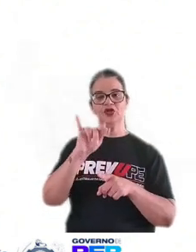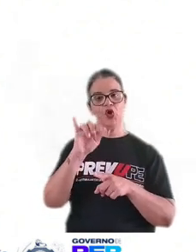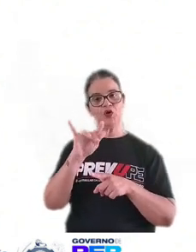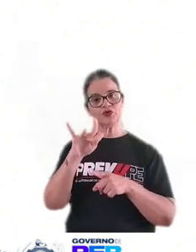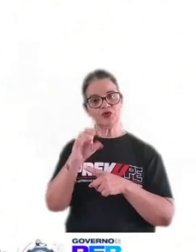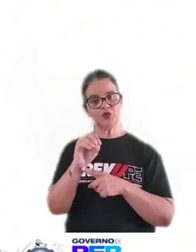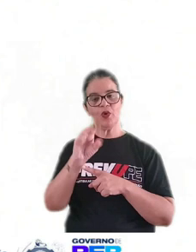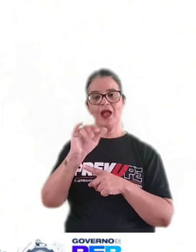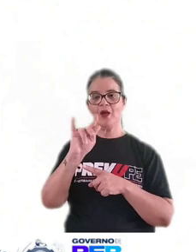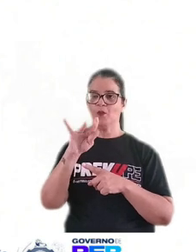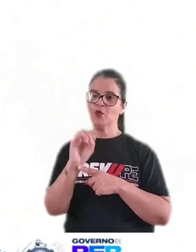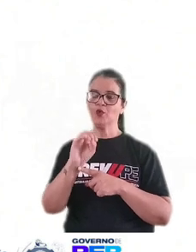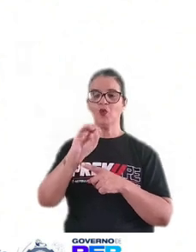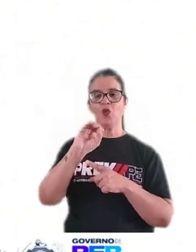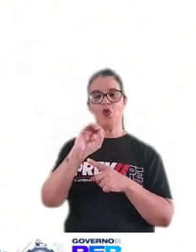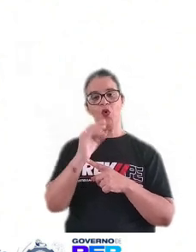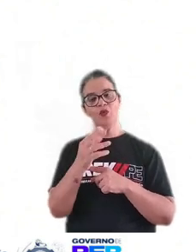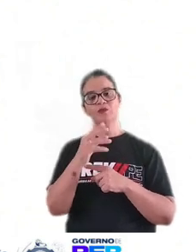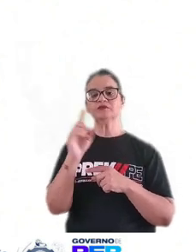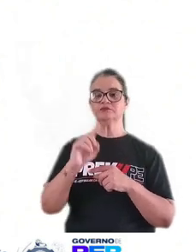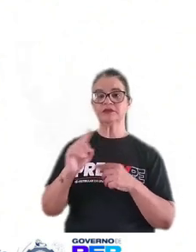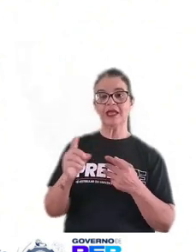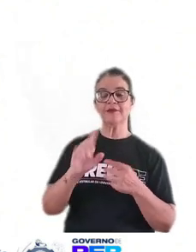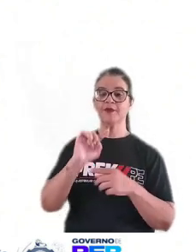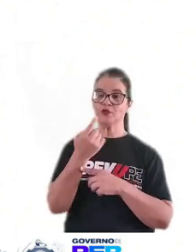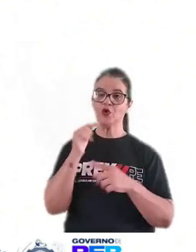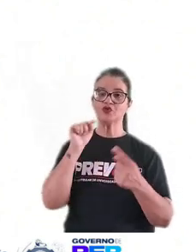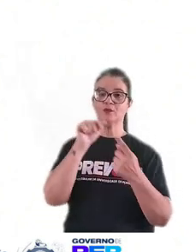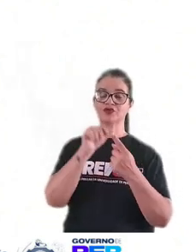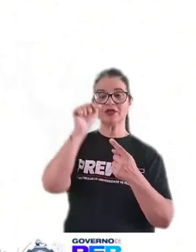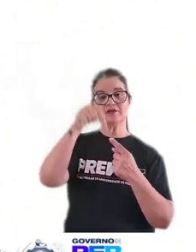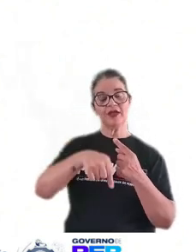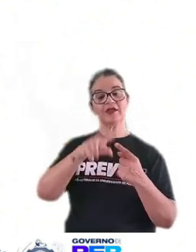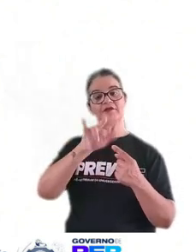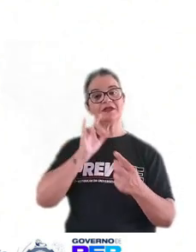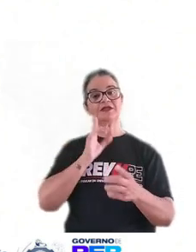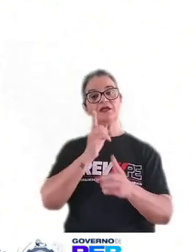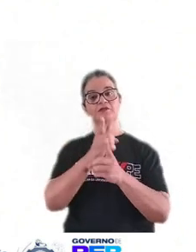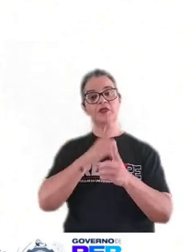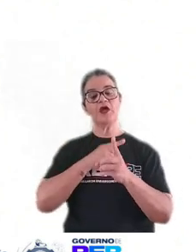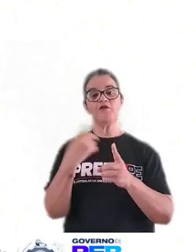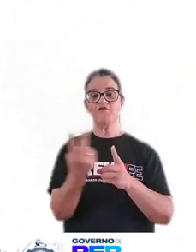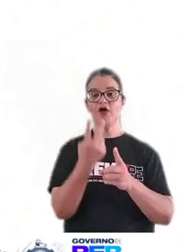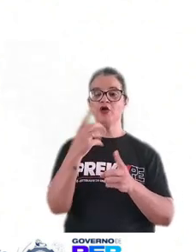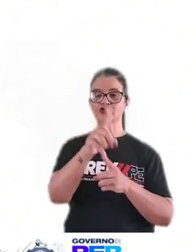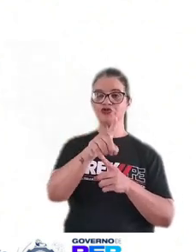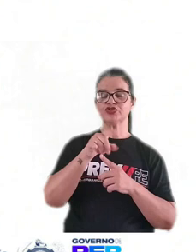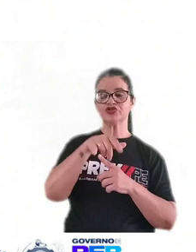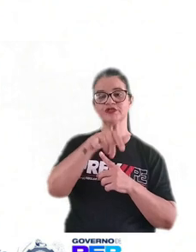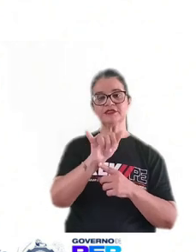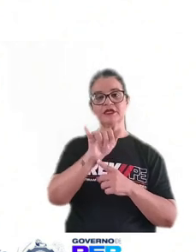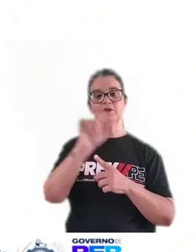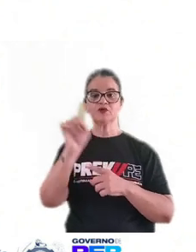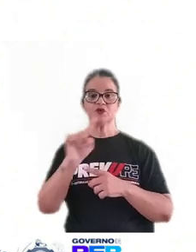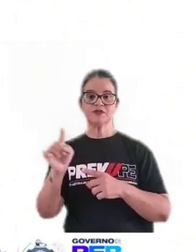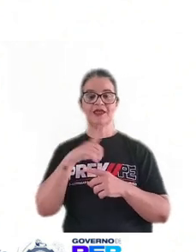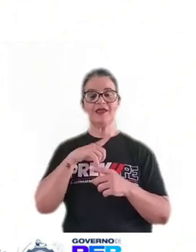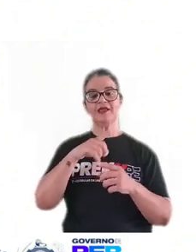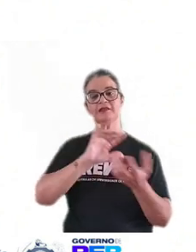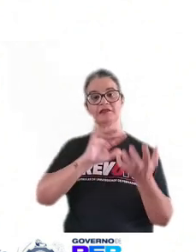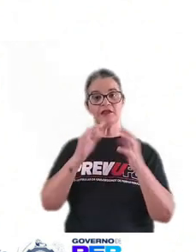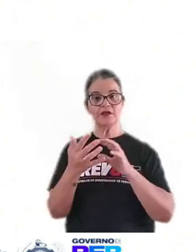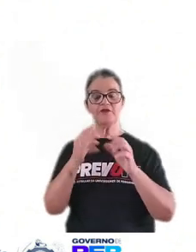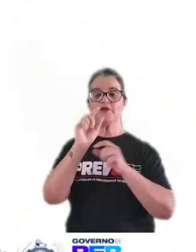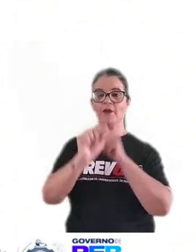do dióxido de carbono por Z então nosso objetivo aqui vai se determinar quais são os valores de X, Y